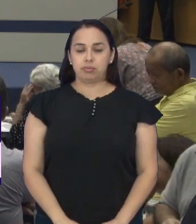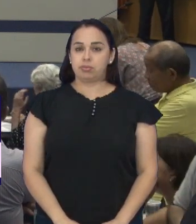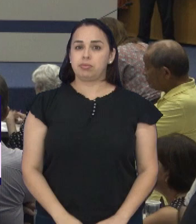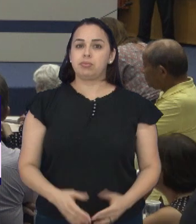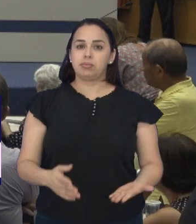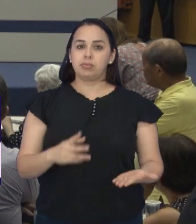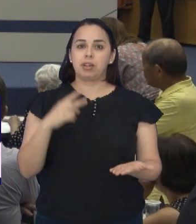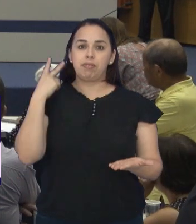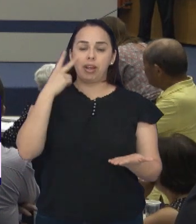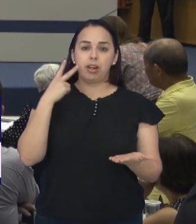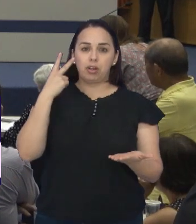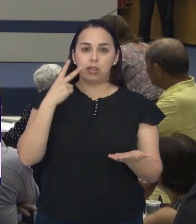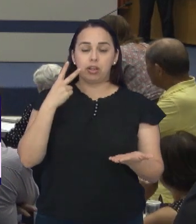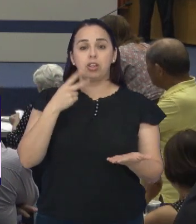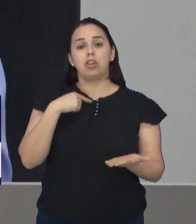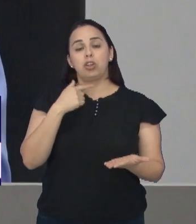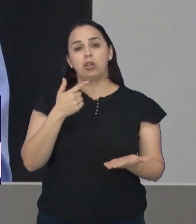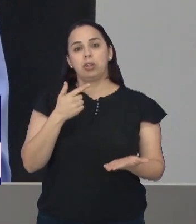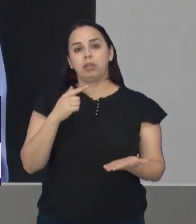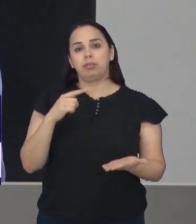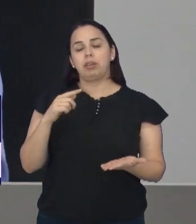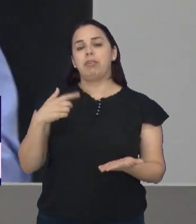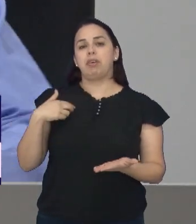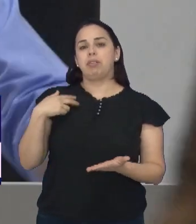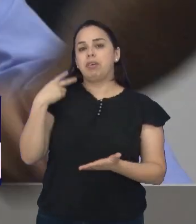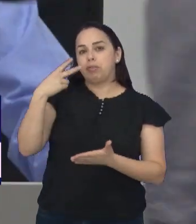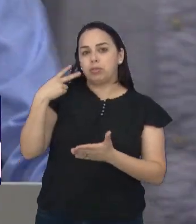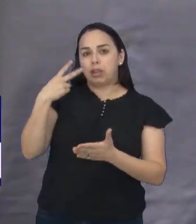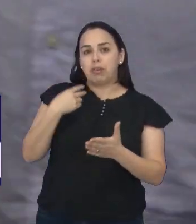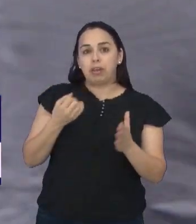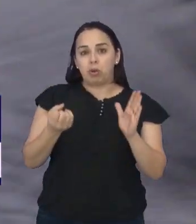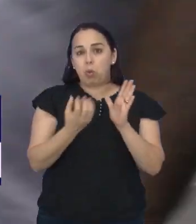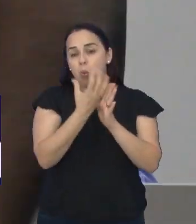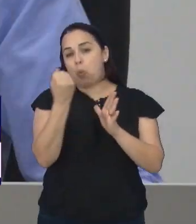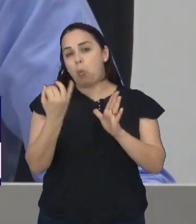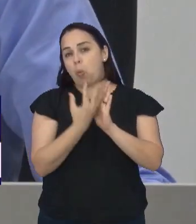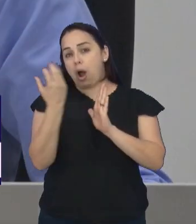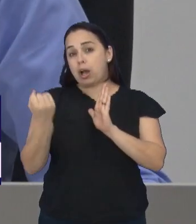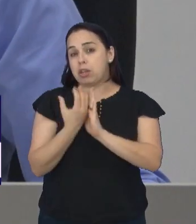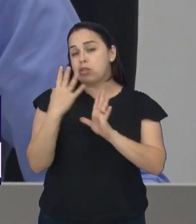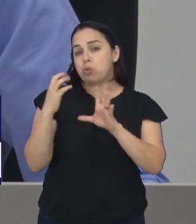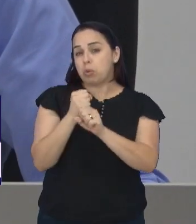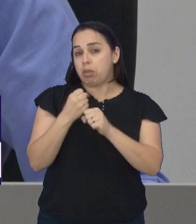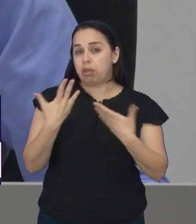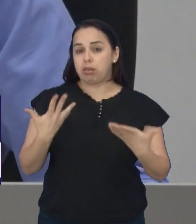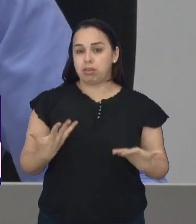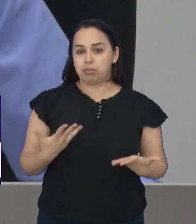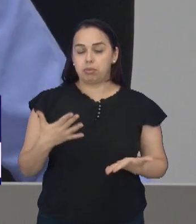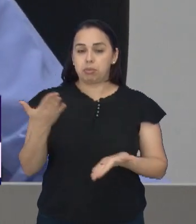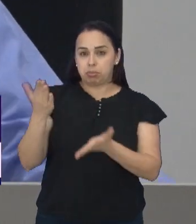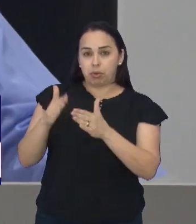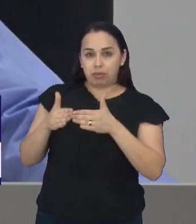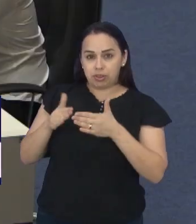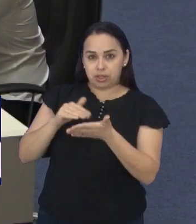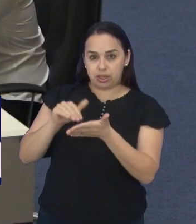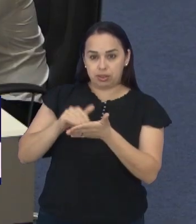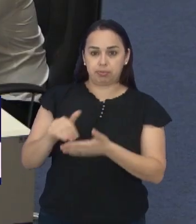Vereador, nós vamos fazer uma nova verificação de contagem. Por favor, secretário.